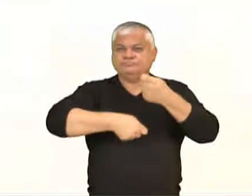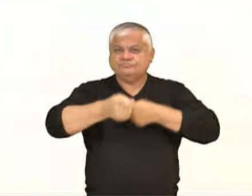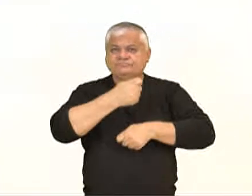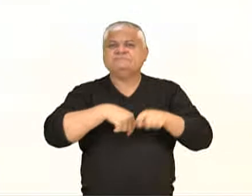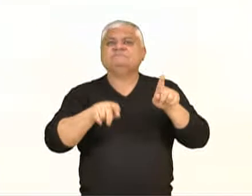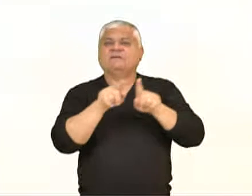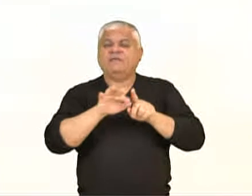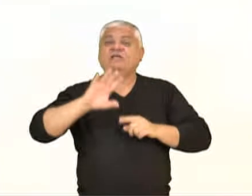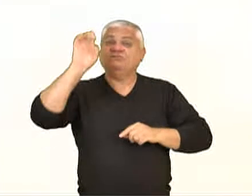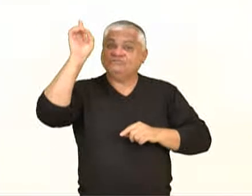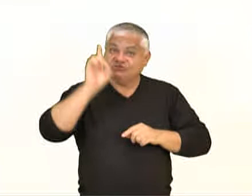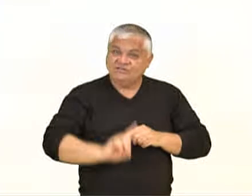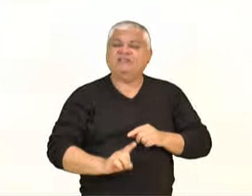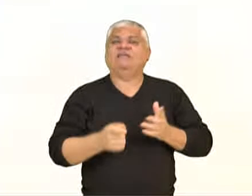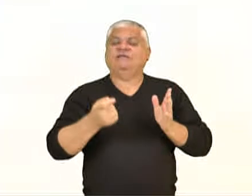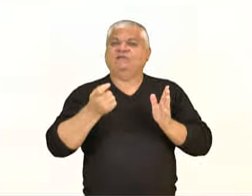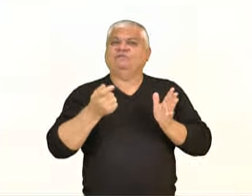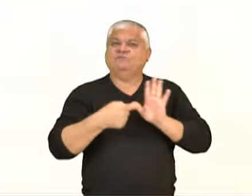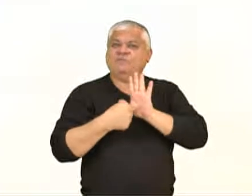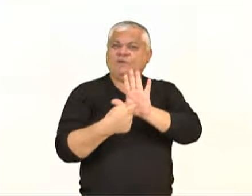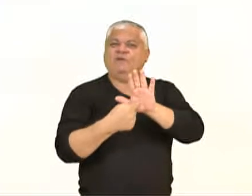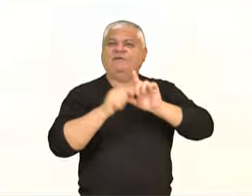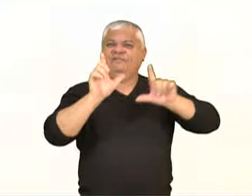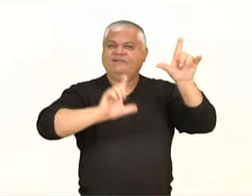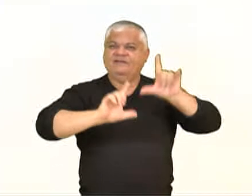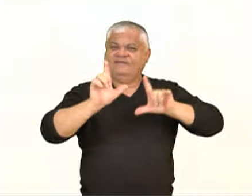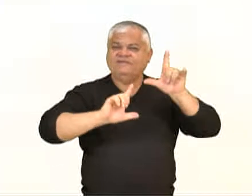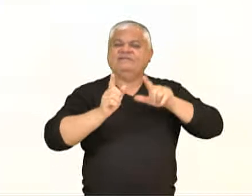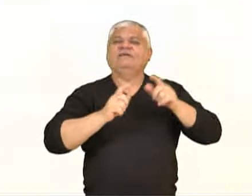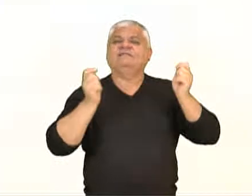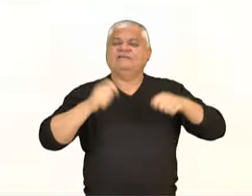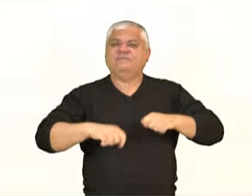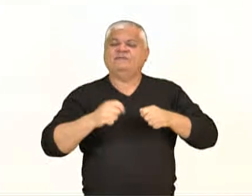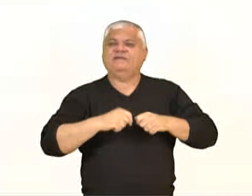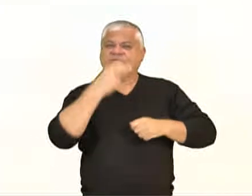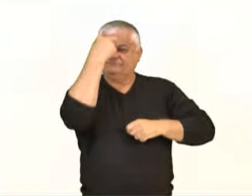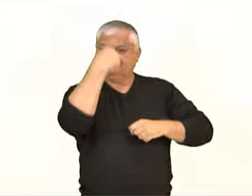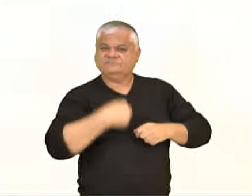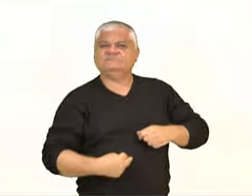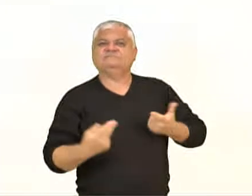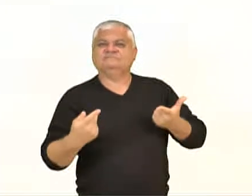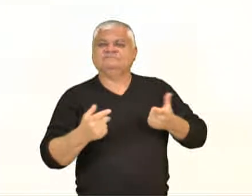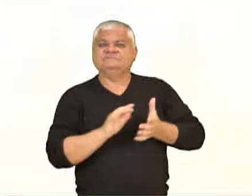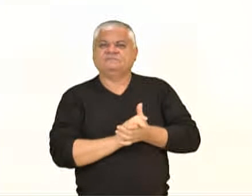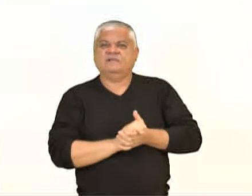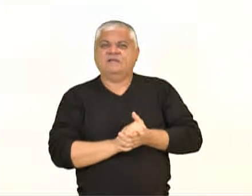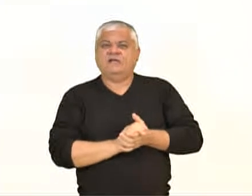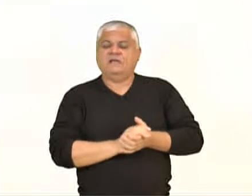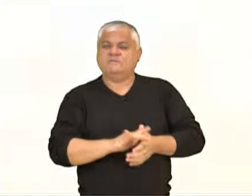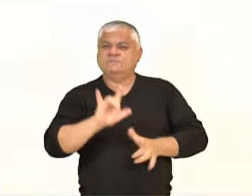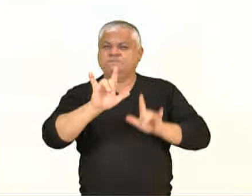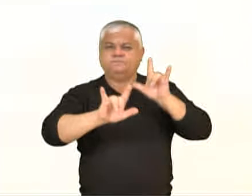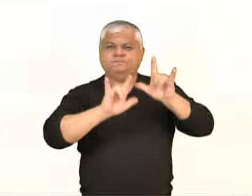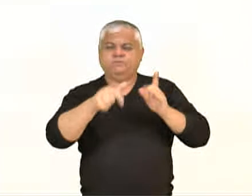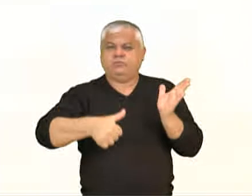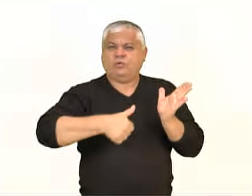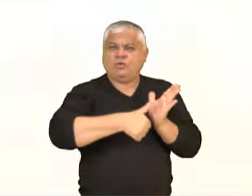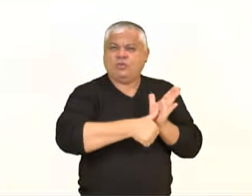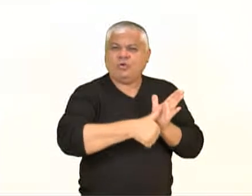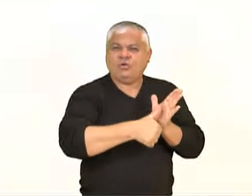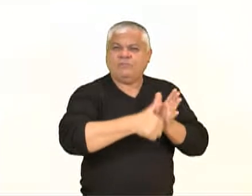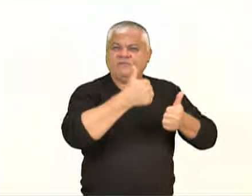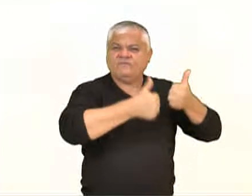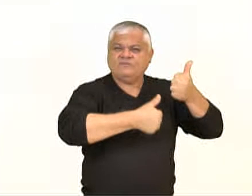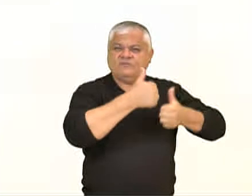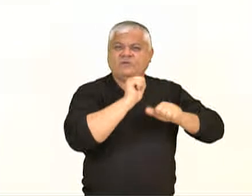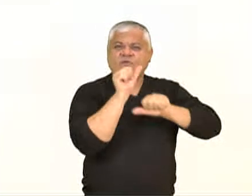dos direitos de transmissão pela TV e do direito de imagem. Do amor ao clube, passamos ao clube